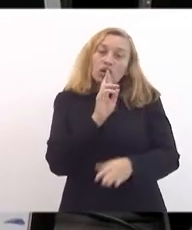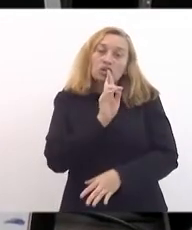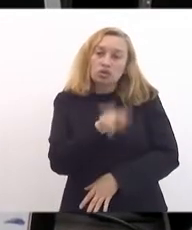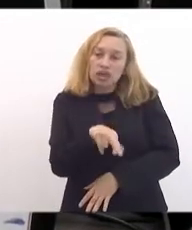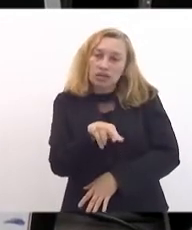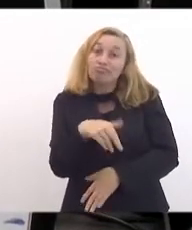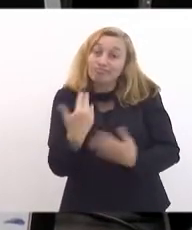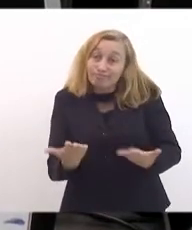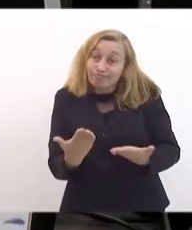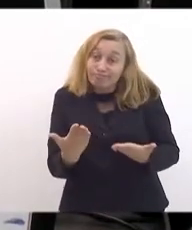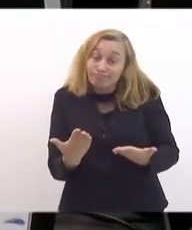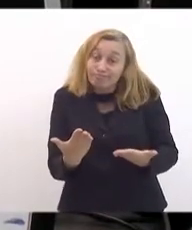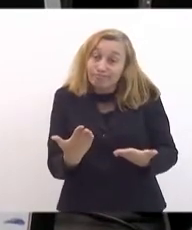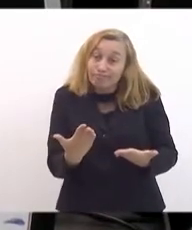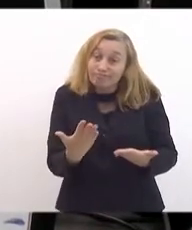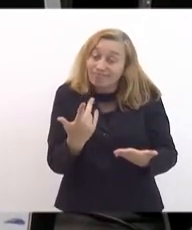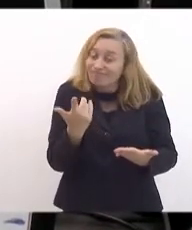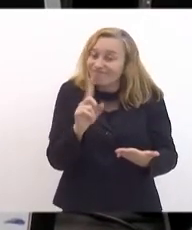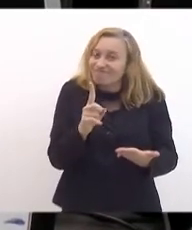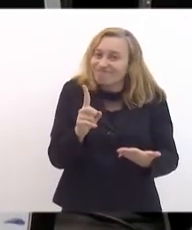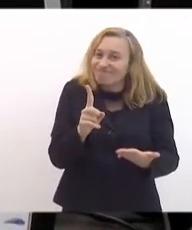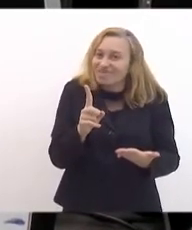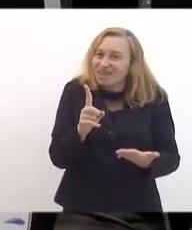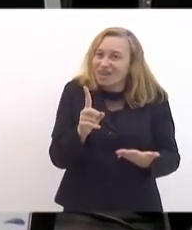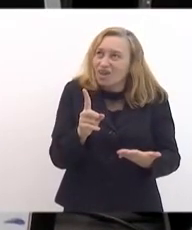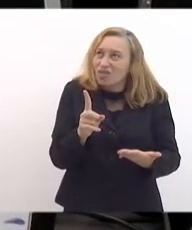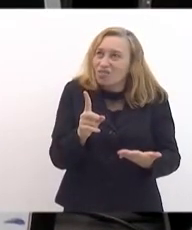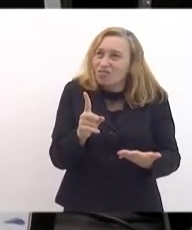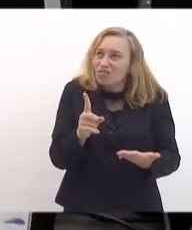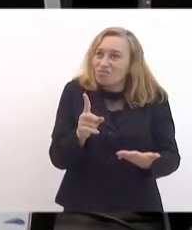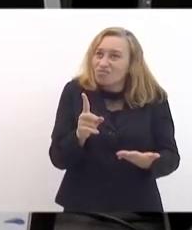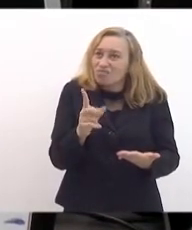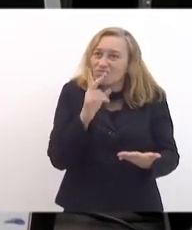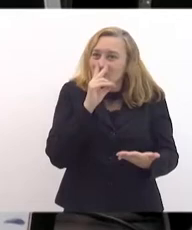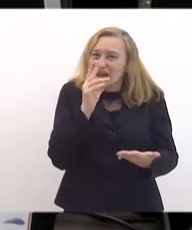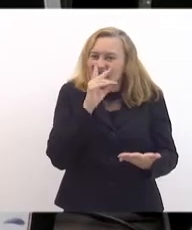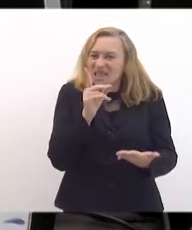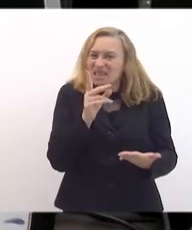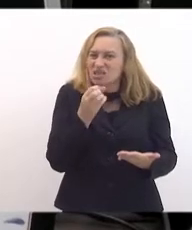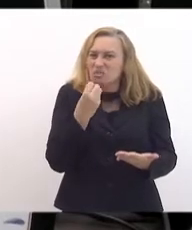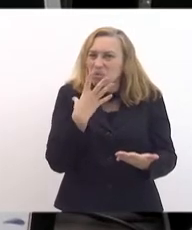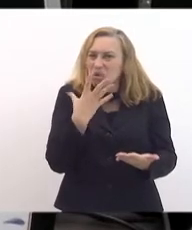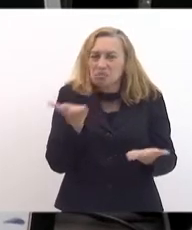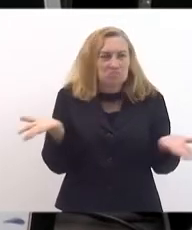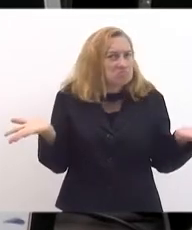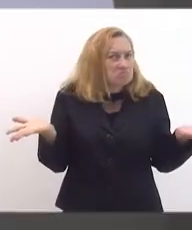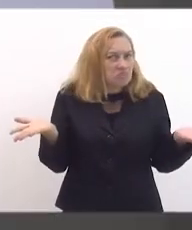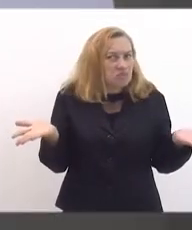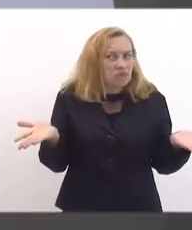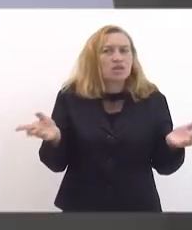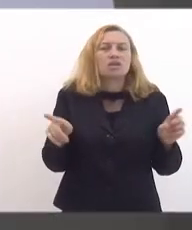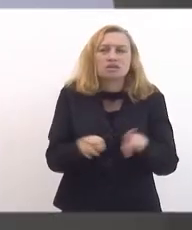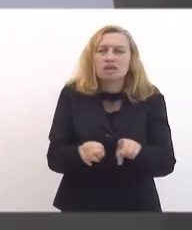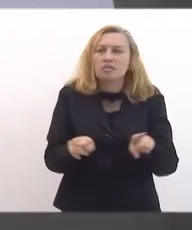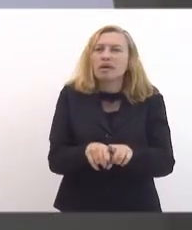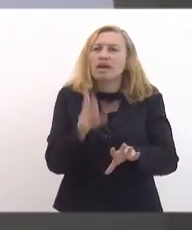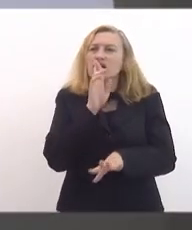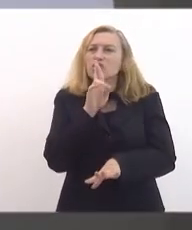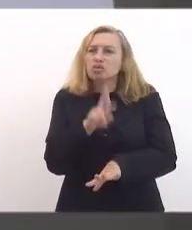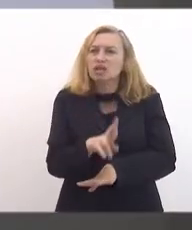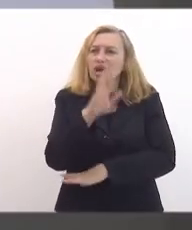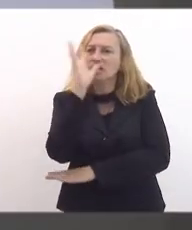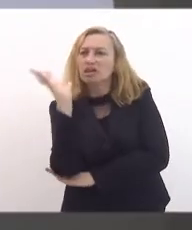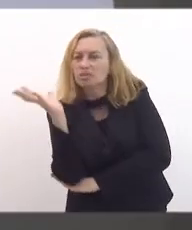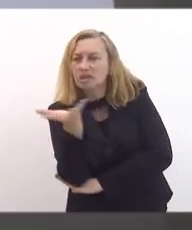é não me parece é uma uma boa situação tá questão da mente resultado